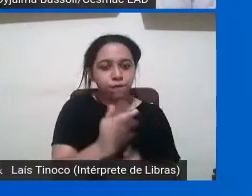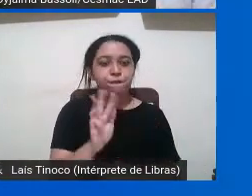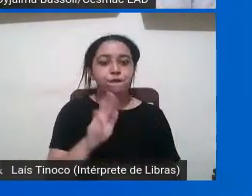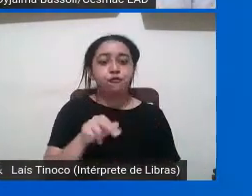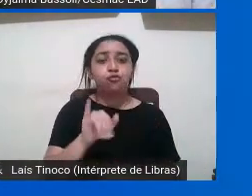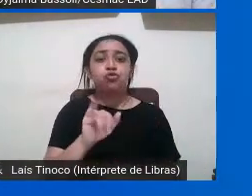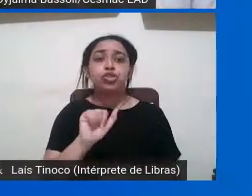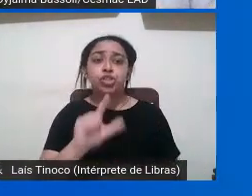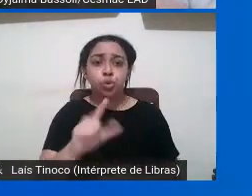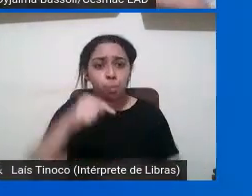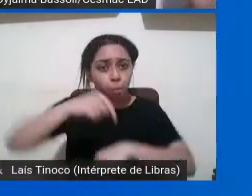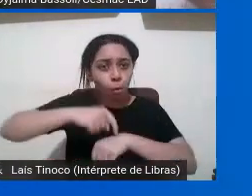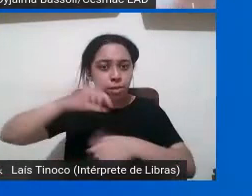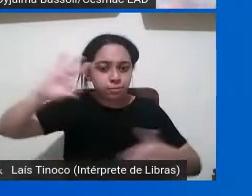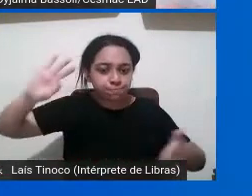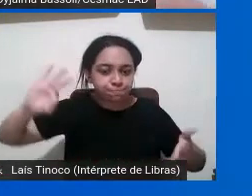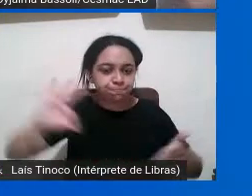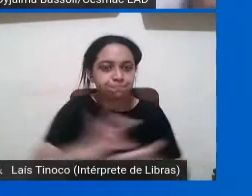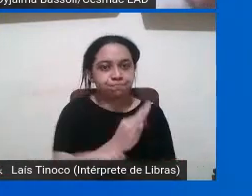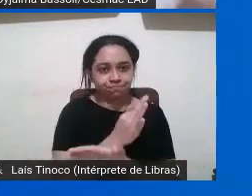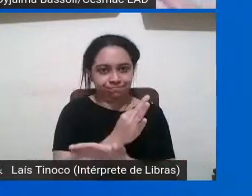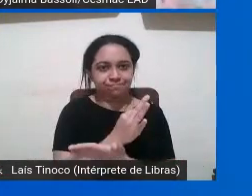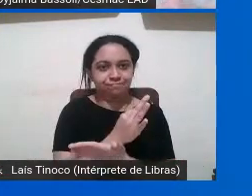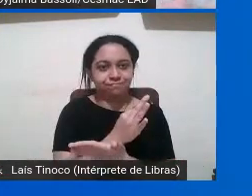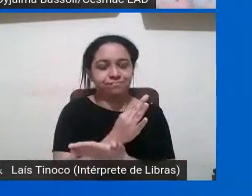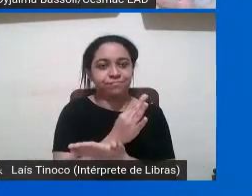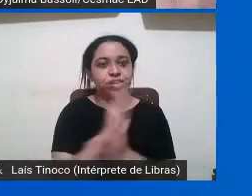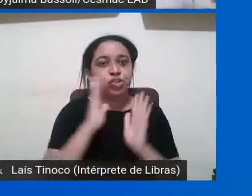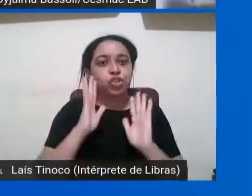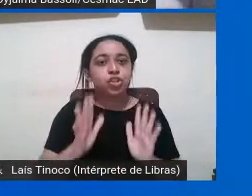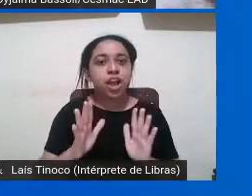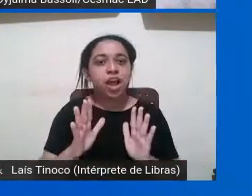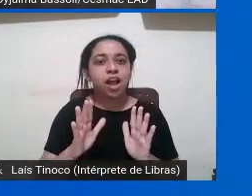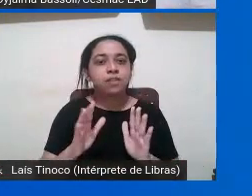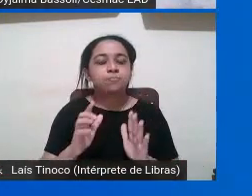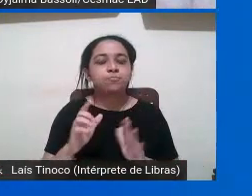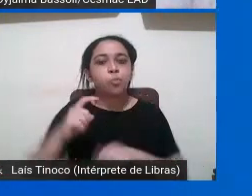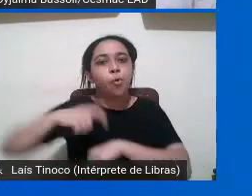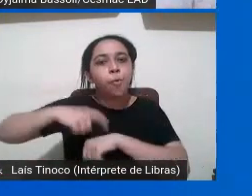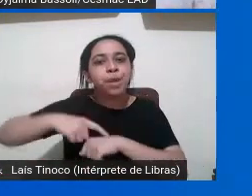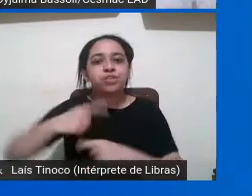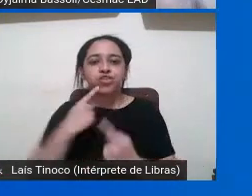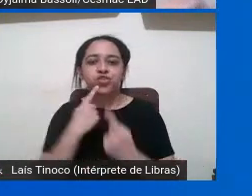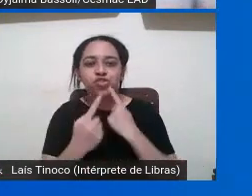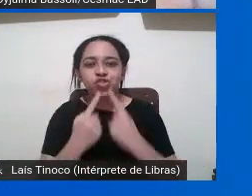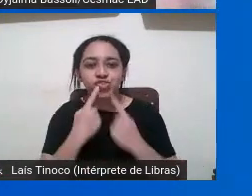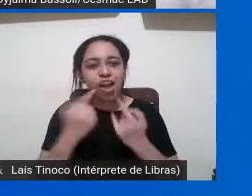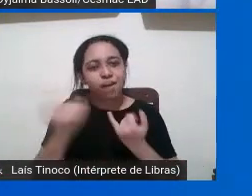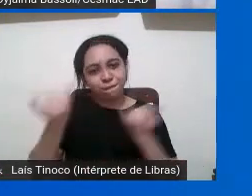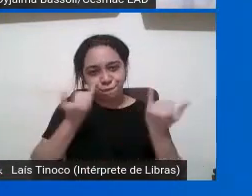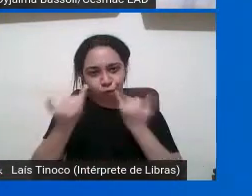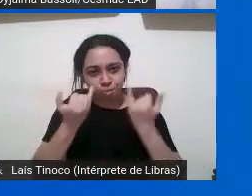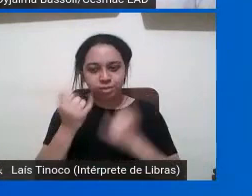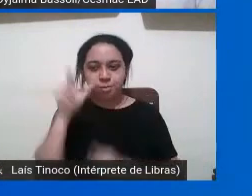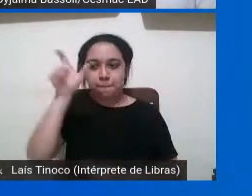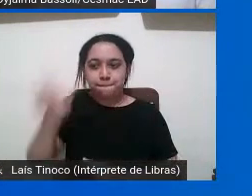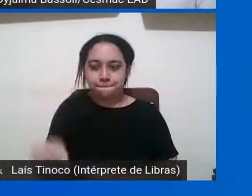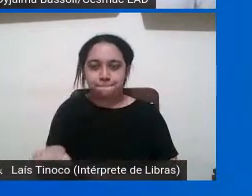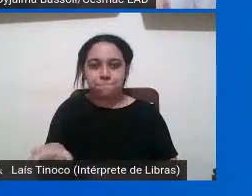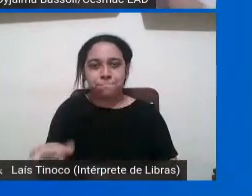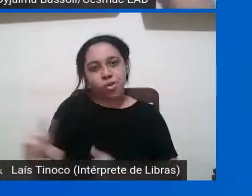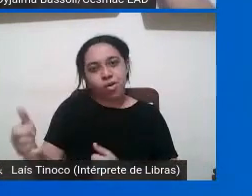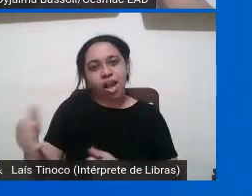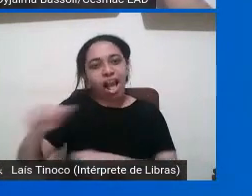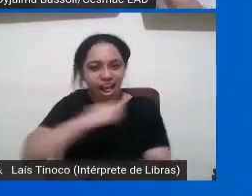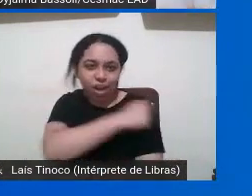ele faz a inscrição a gente já cria um ambiente de diálogo e de informação para esse sujeito mas não daria tempo de eu trazer